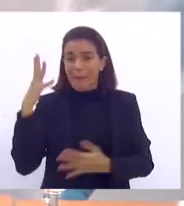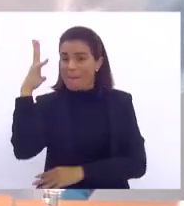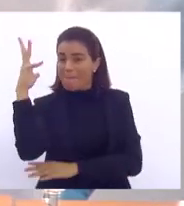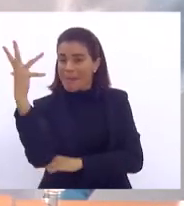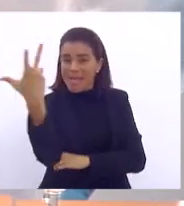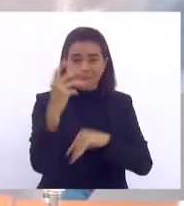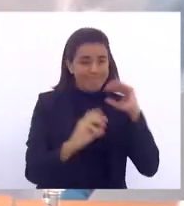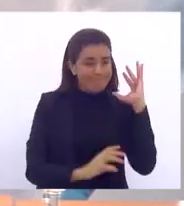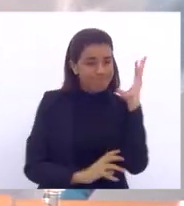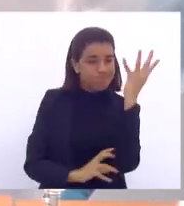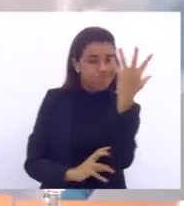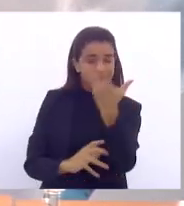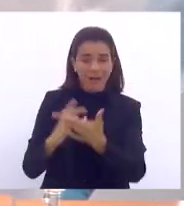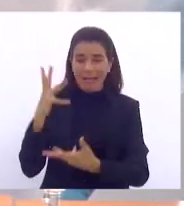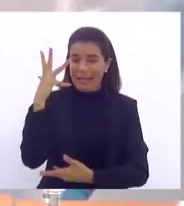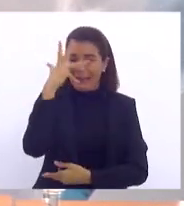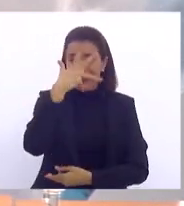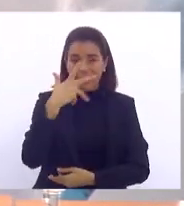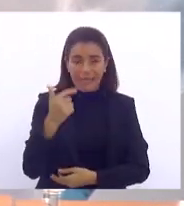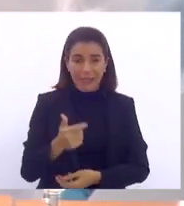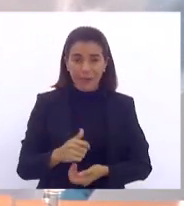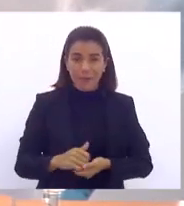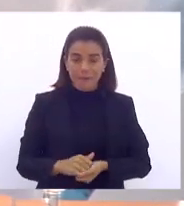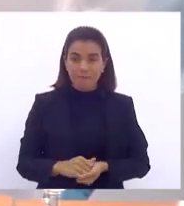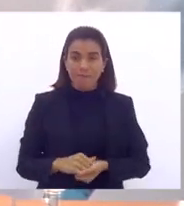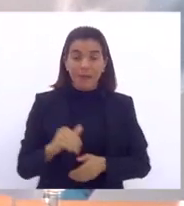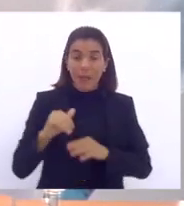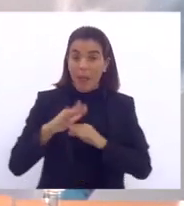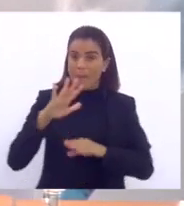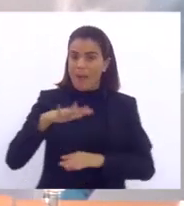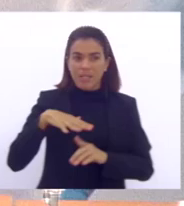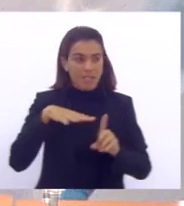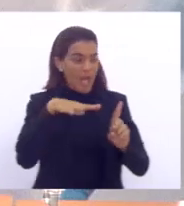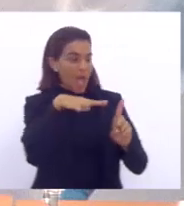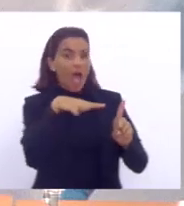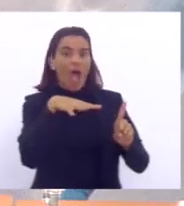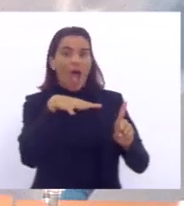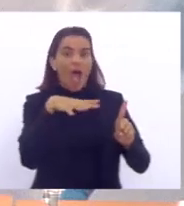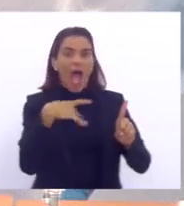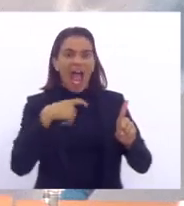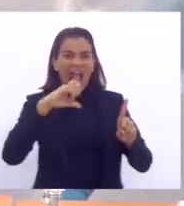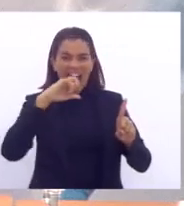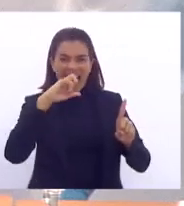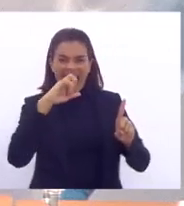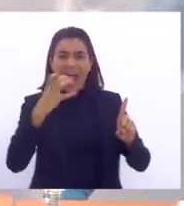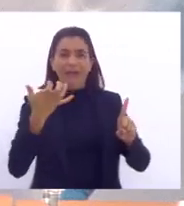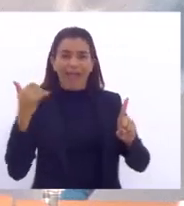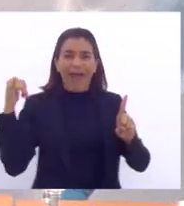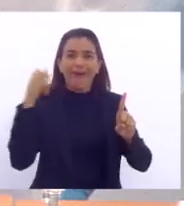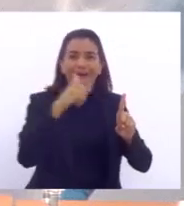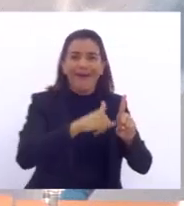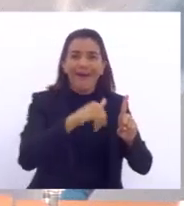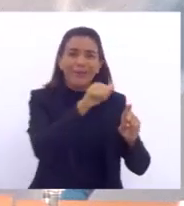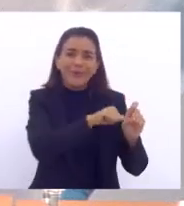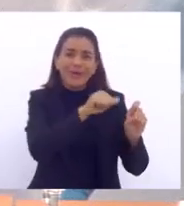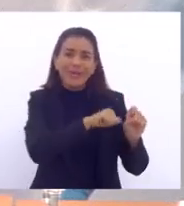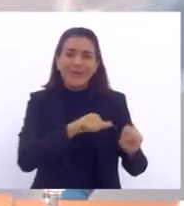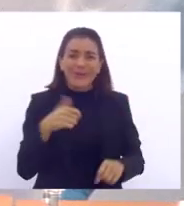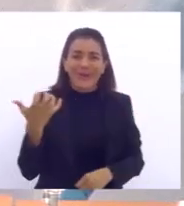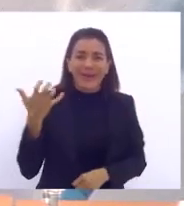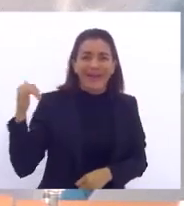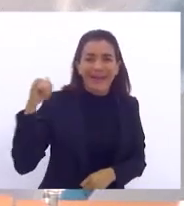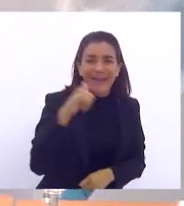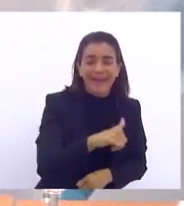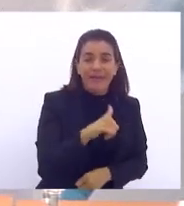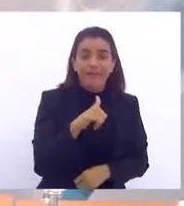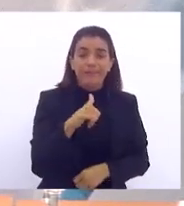naturais é é sempre o mais invejado o que todo mundo quer visitar o que o mundo quer ver e quis a